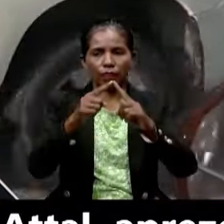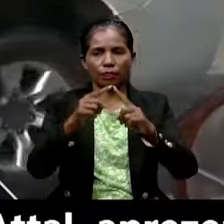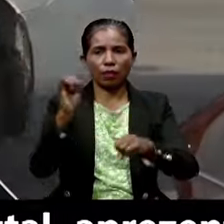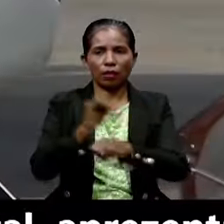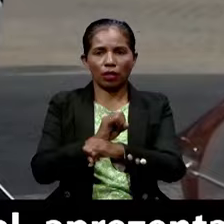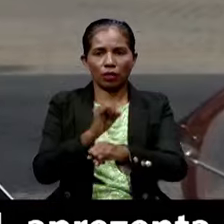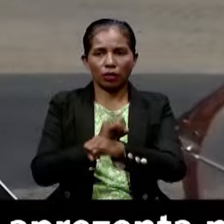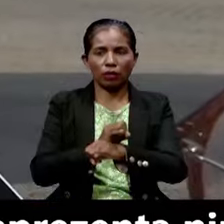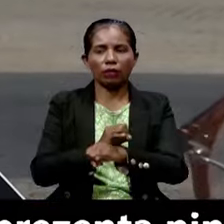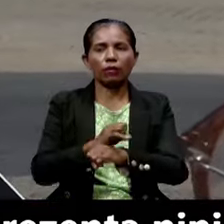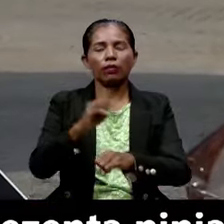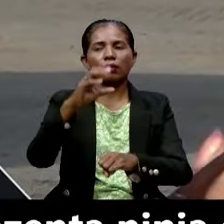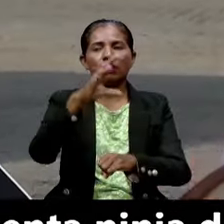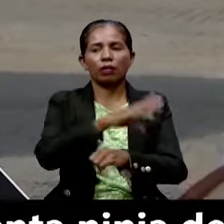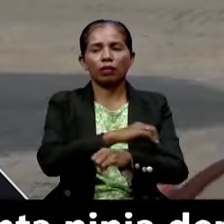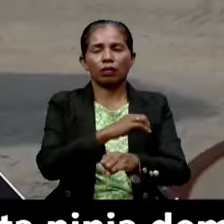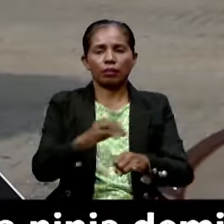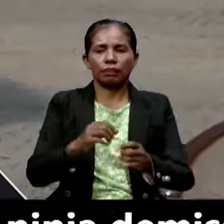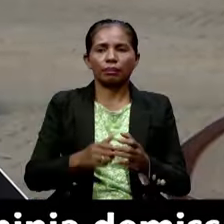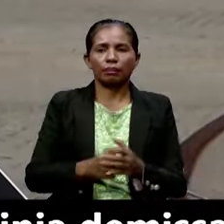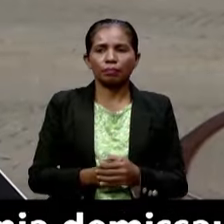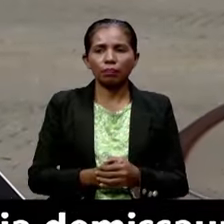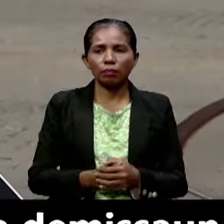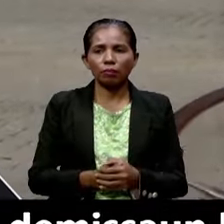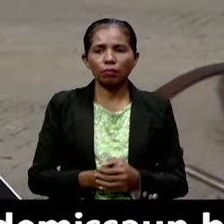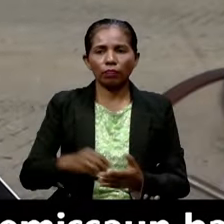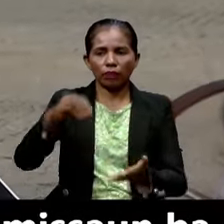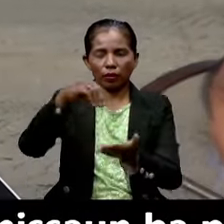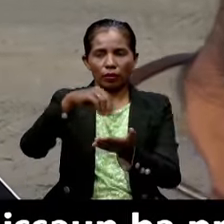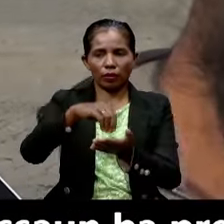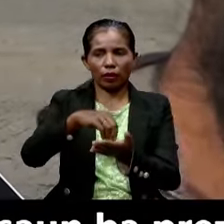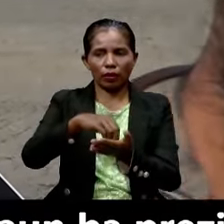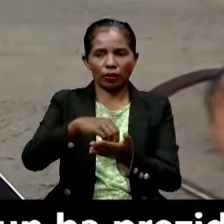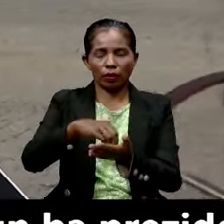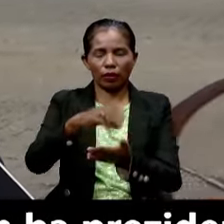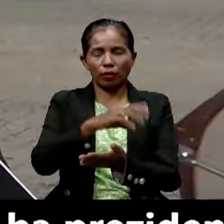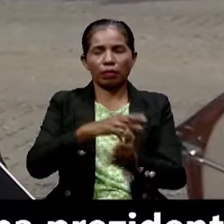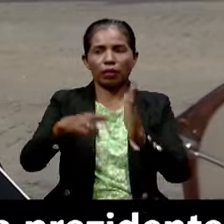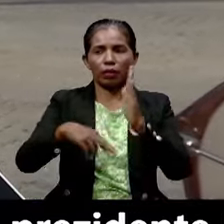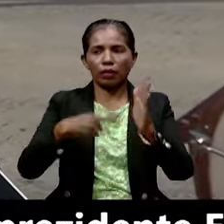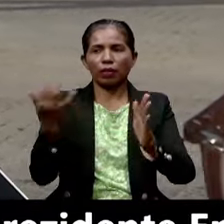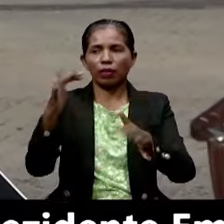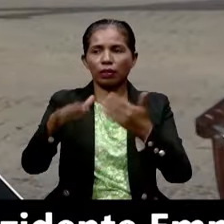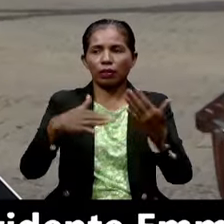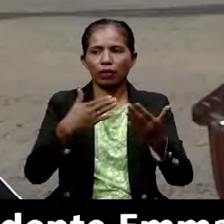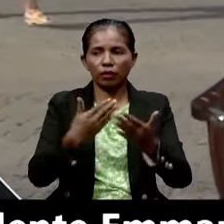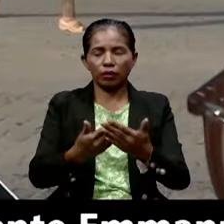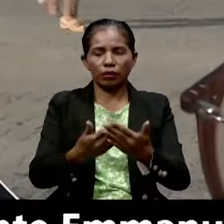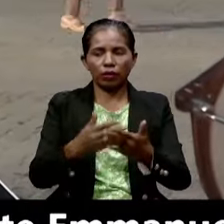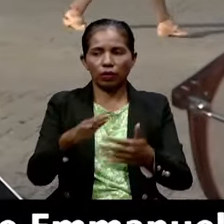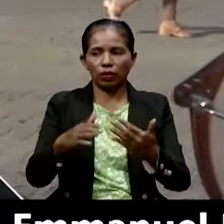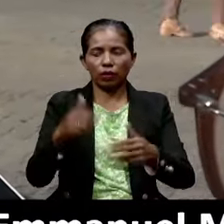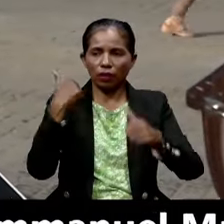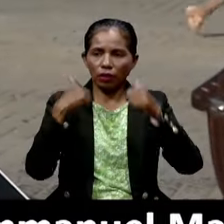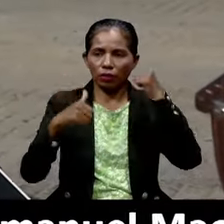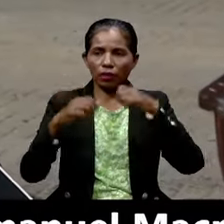indústria e comércio minha, não é que atualiza falei de regras e licenciamento da atividade